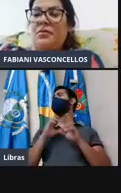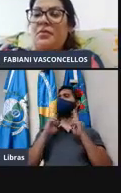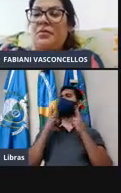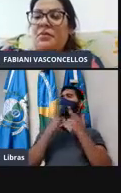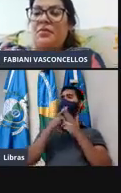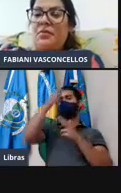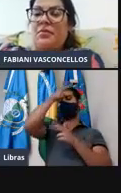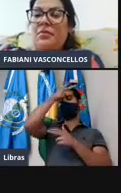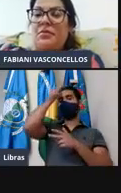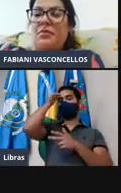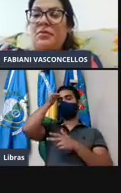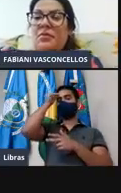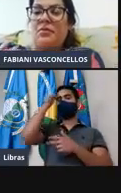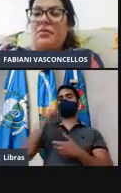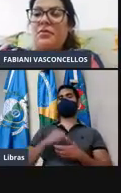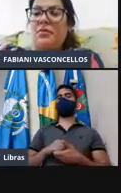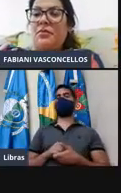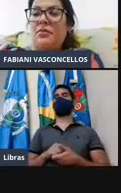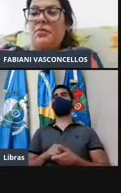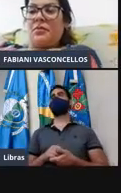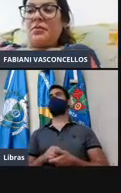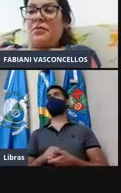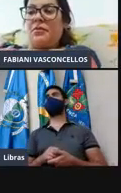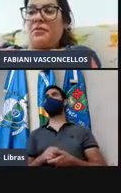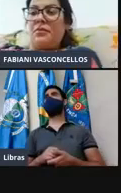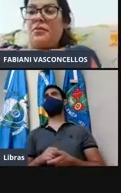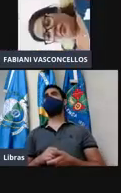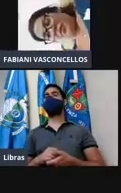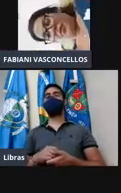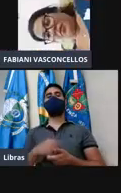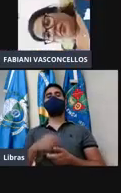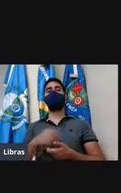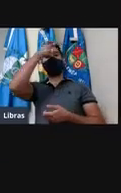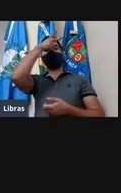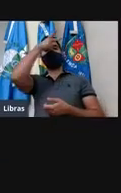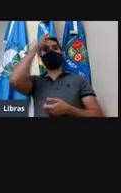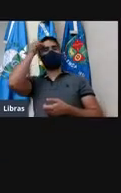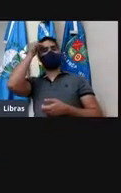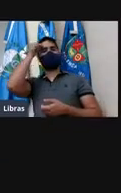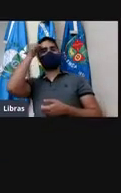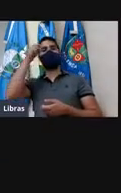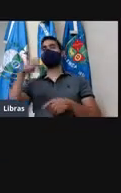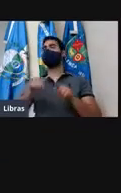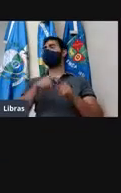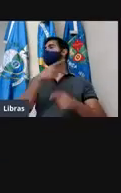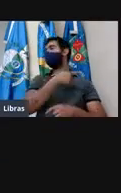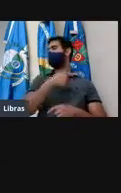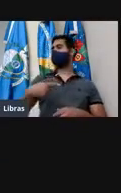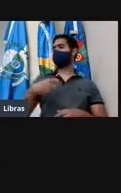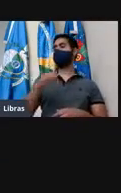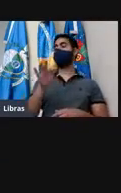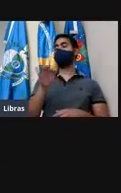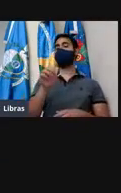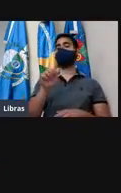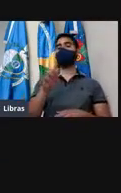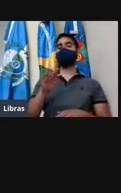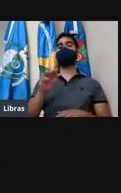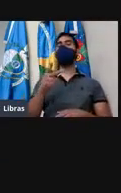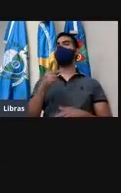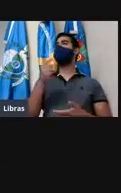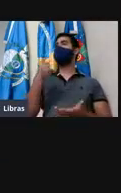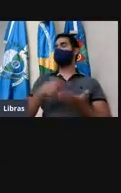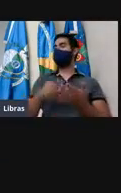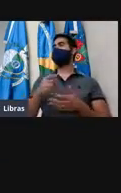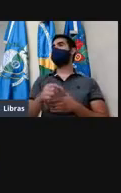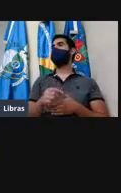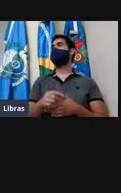prefeito Fernandinho, a qual ele e com o presidente dessa casa, vereador Fábio Antônio, da qual nos garantiu aí que